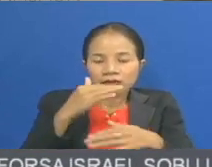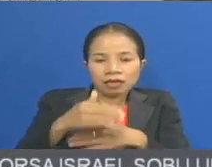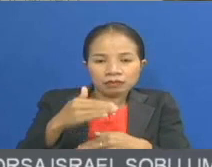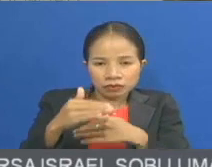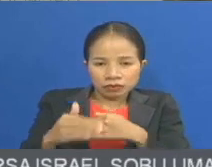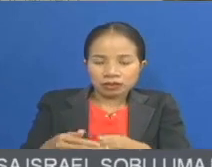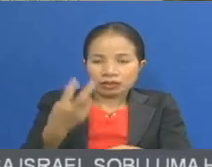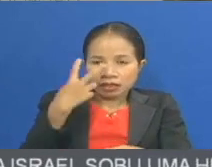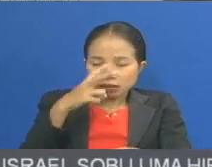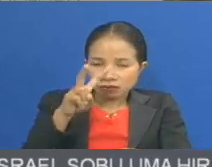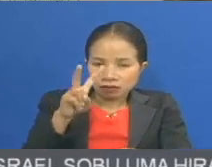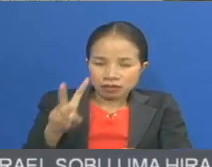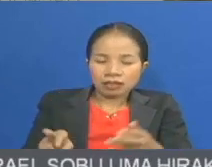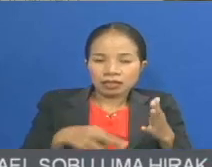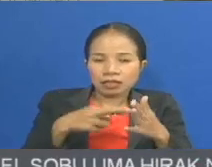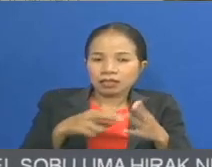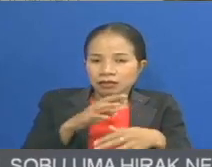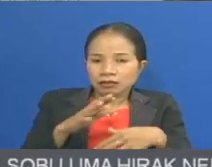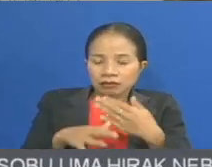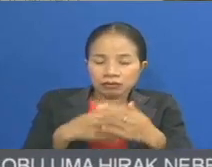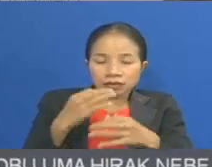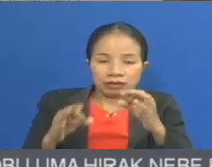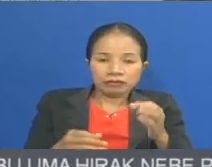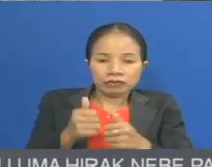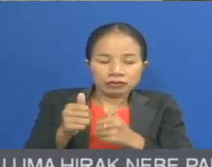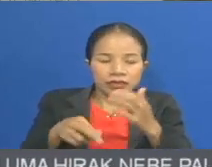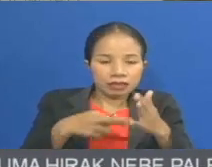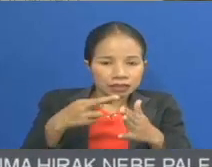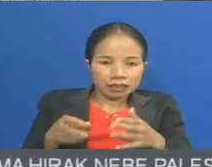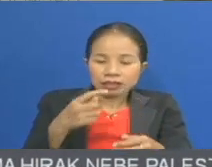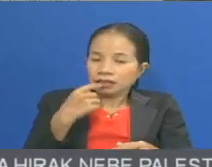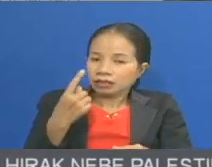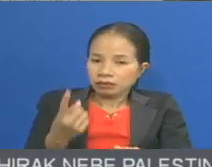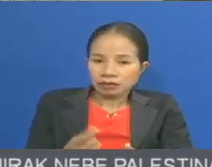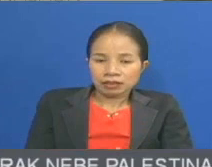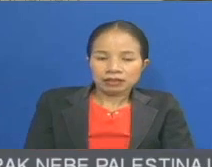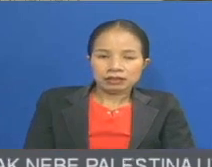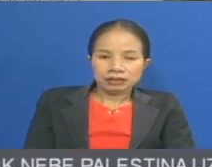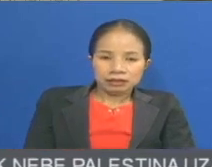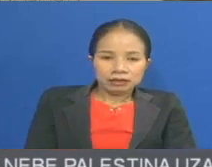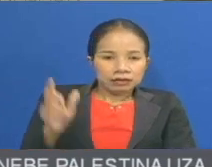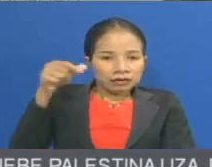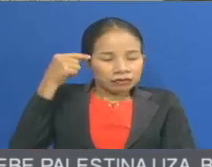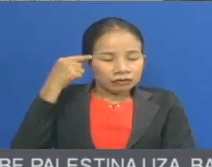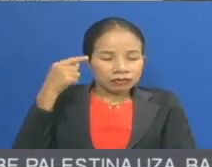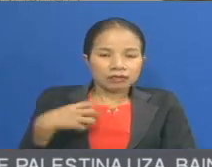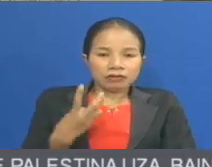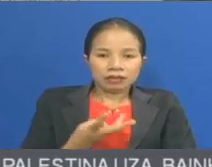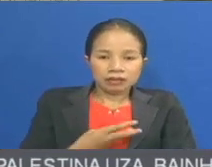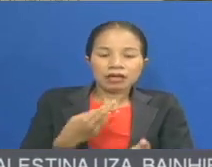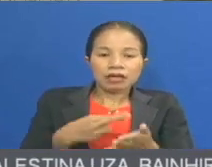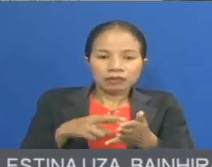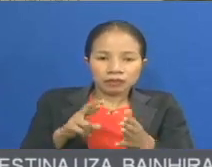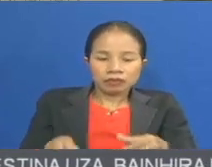haré requisitos soto, se preenche requisitos, recomenda e governo está aprova,